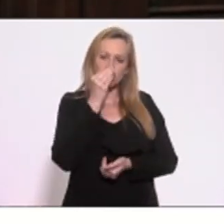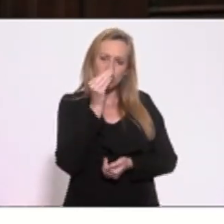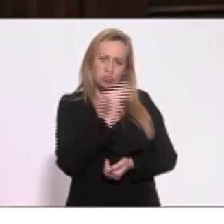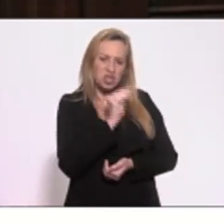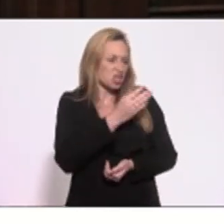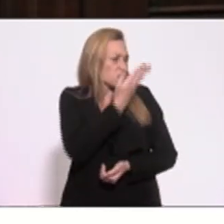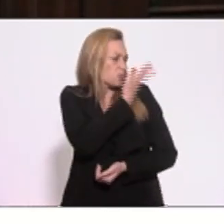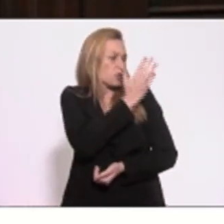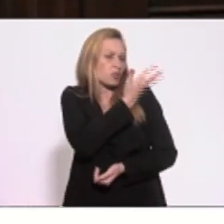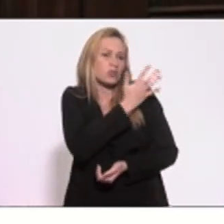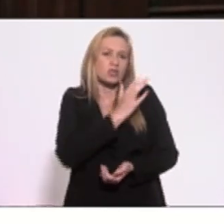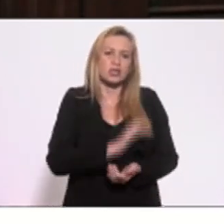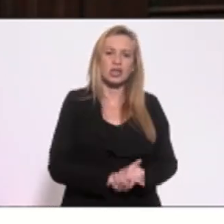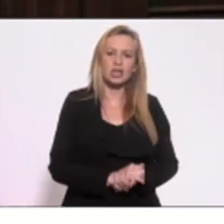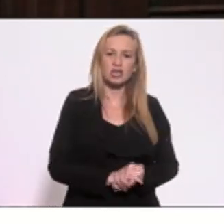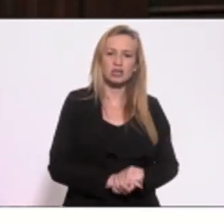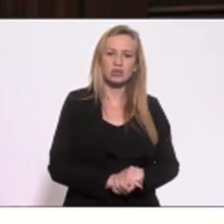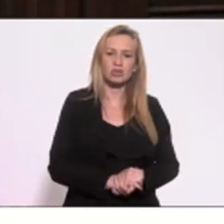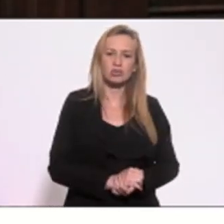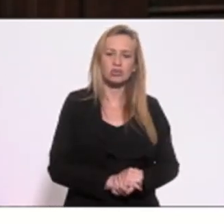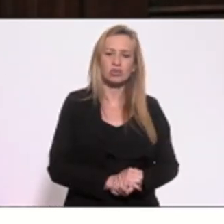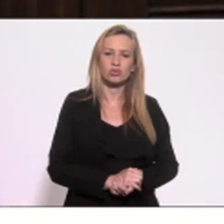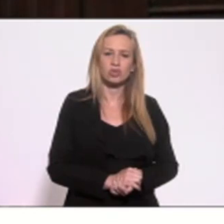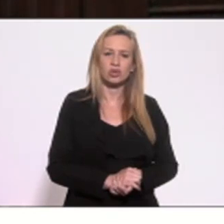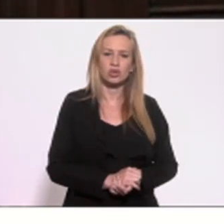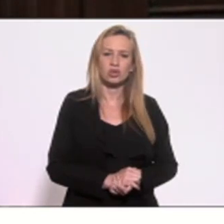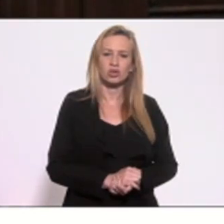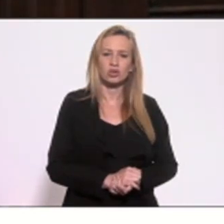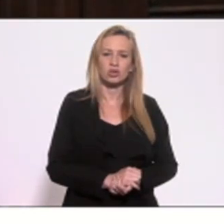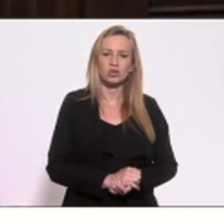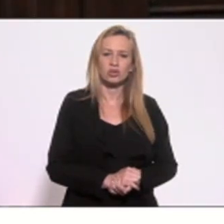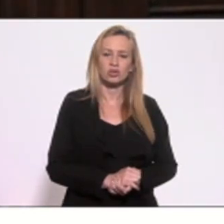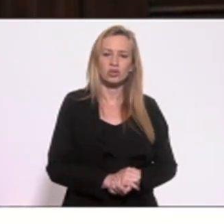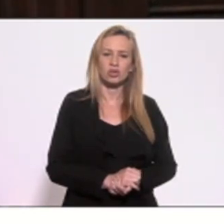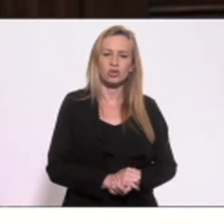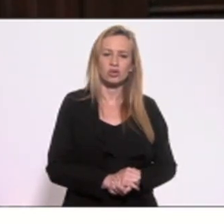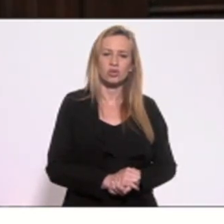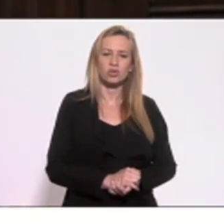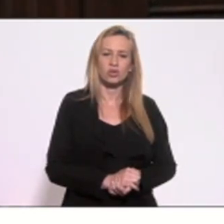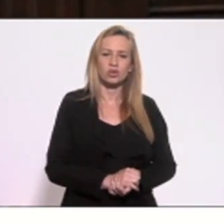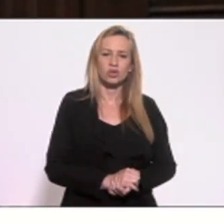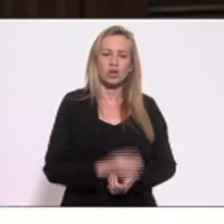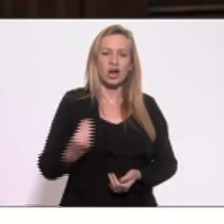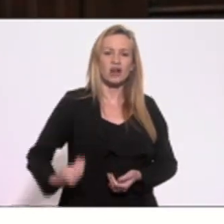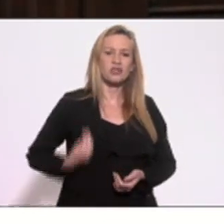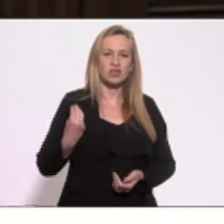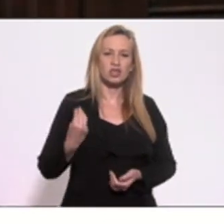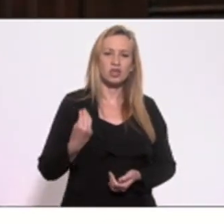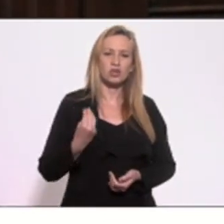discriminação, de uma lógica tão bárbara com relação à vida